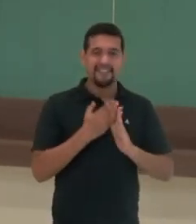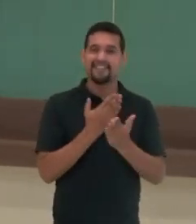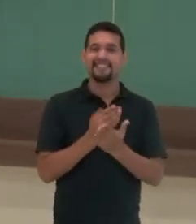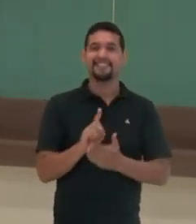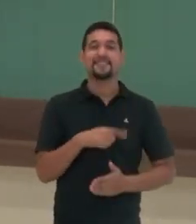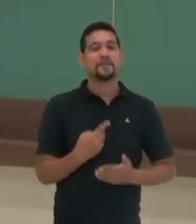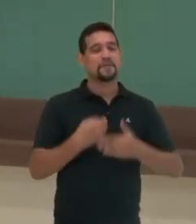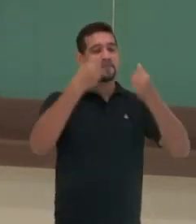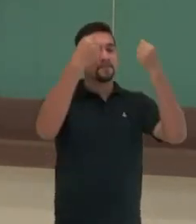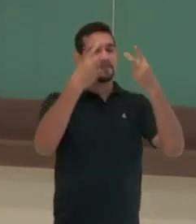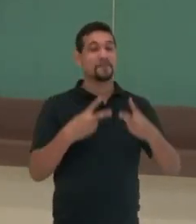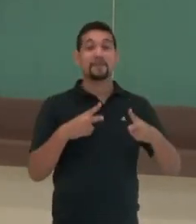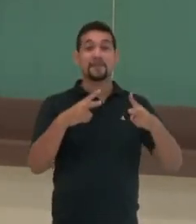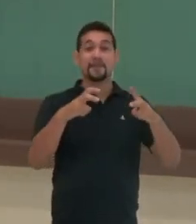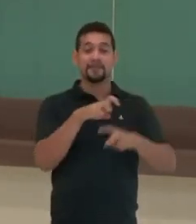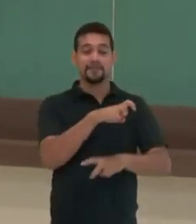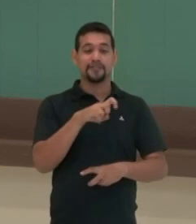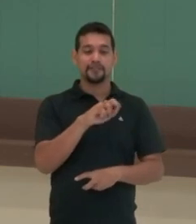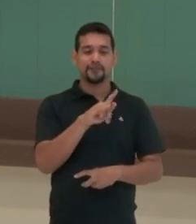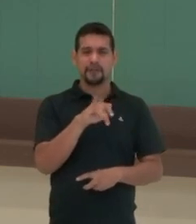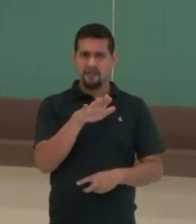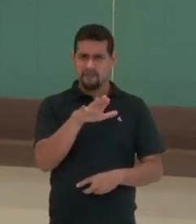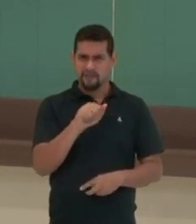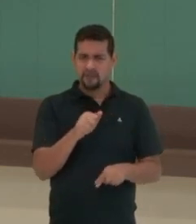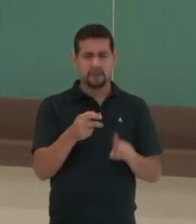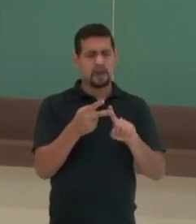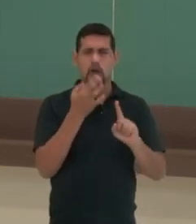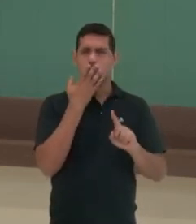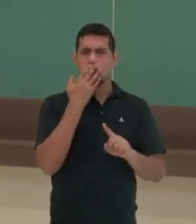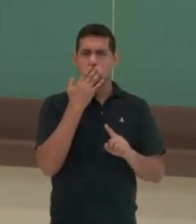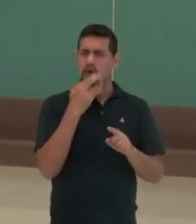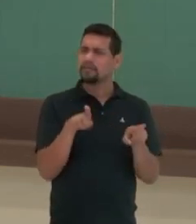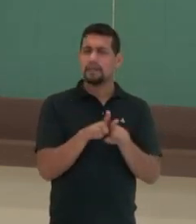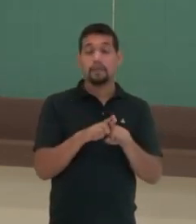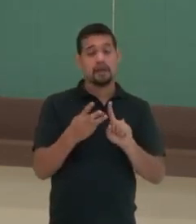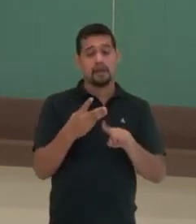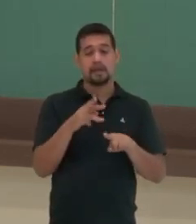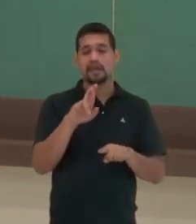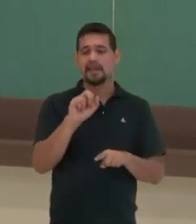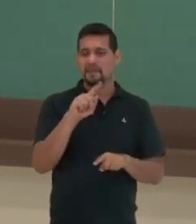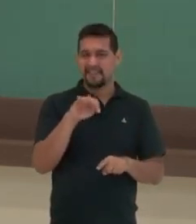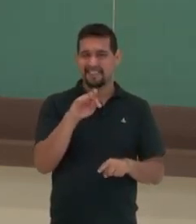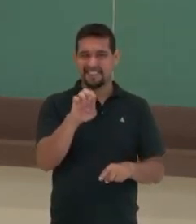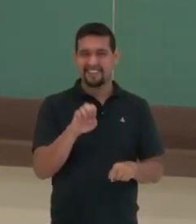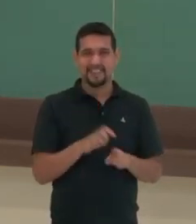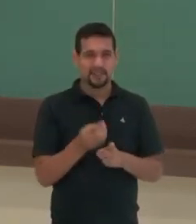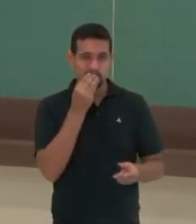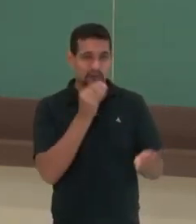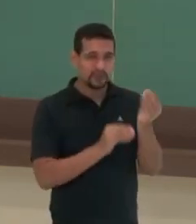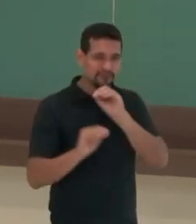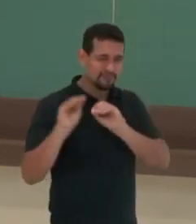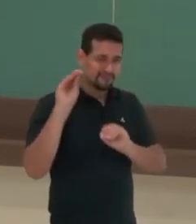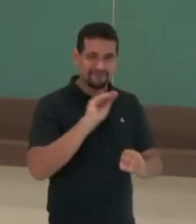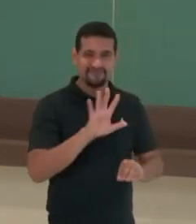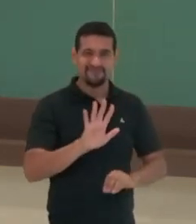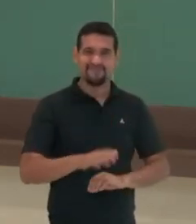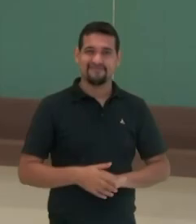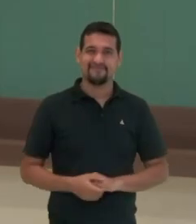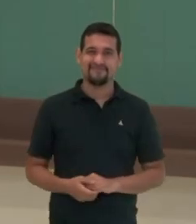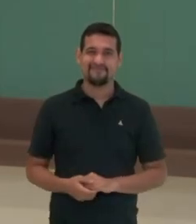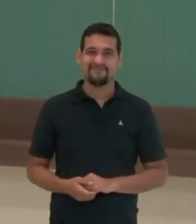aula nós falamos, né, sobre xilogravura, cromoxilogravura e repente, né, minha gente? Beijo!